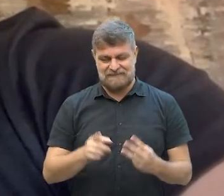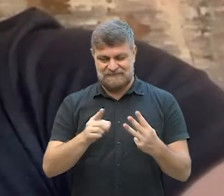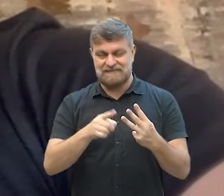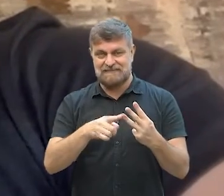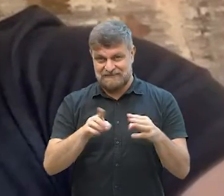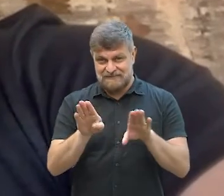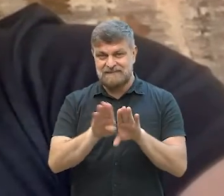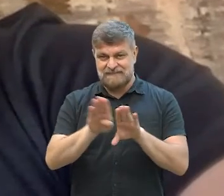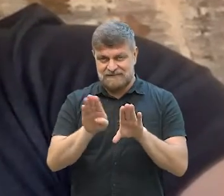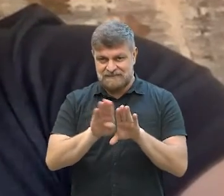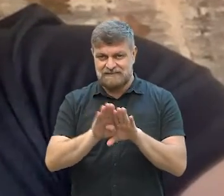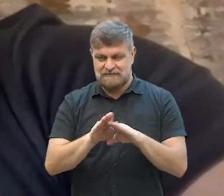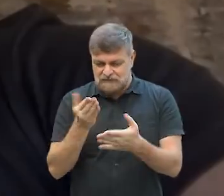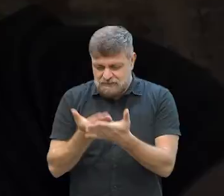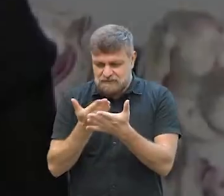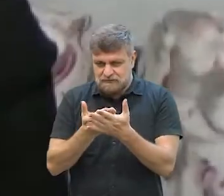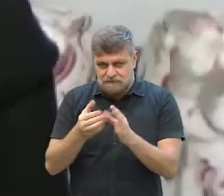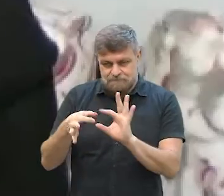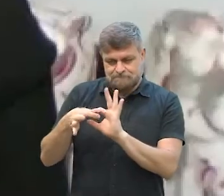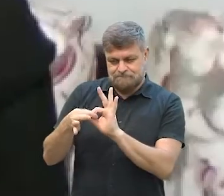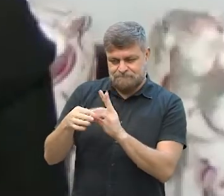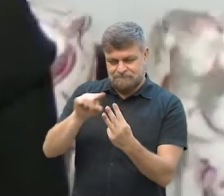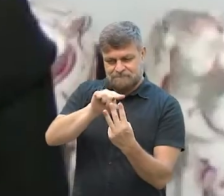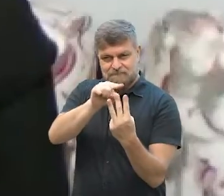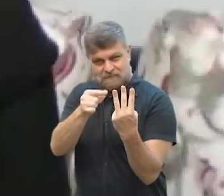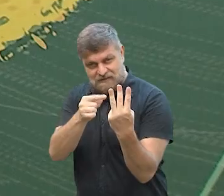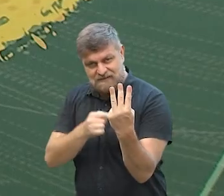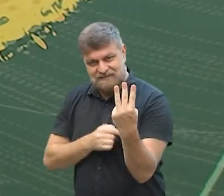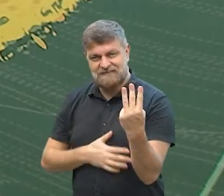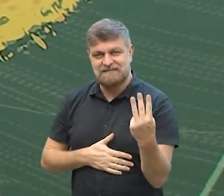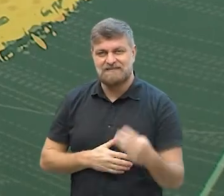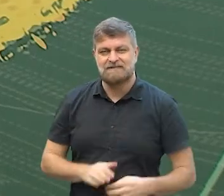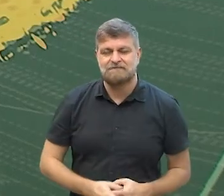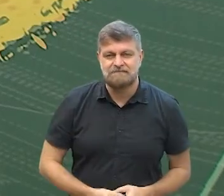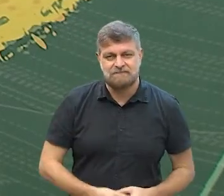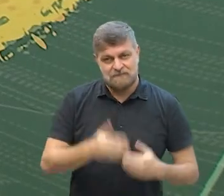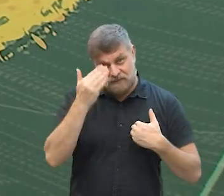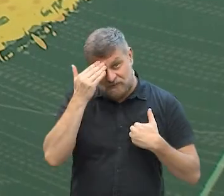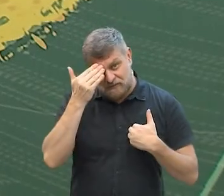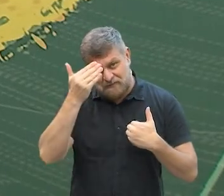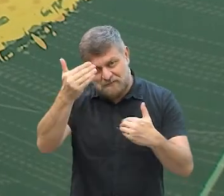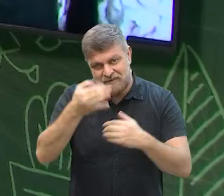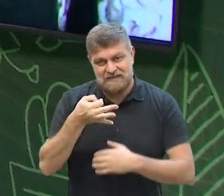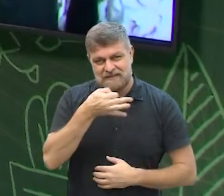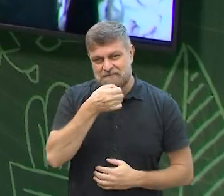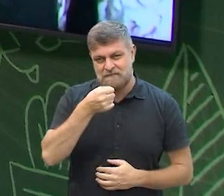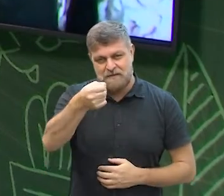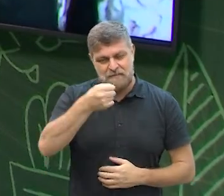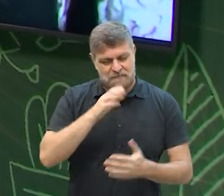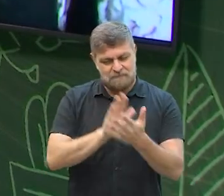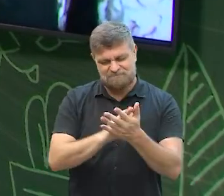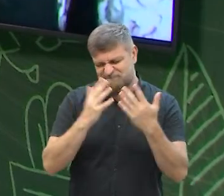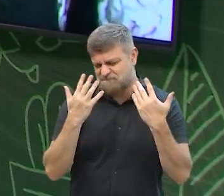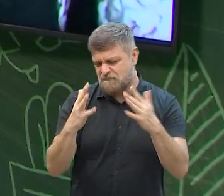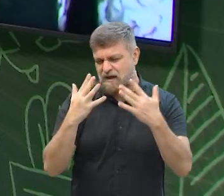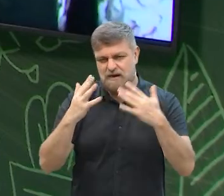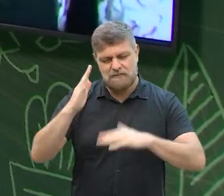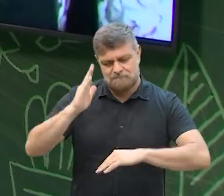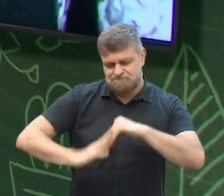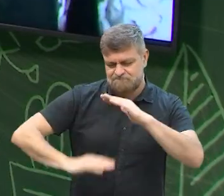Também fez parte, né? Sim, sim. É isso aí, Aline. Muito obrigado pela entrevista e parabéns aí pela